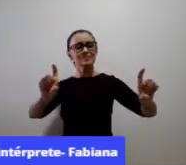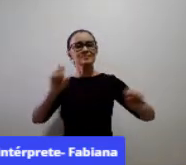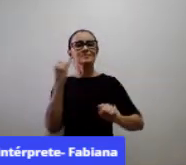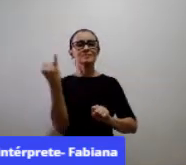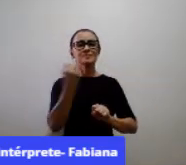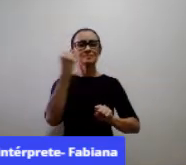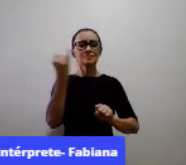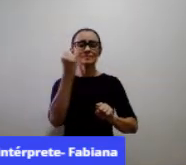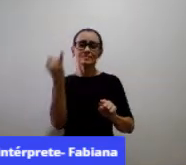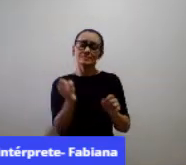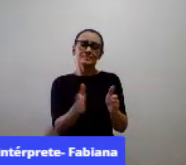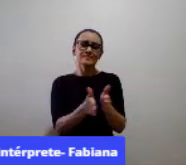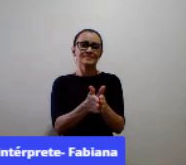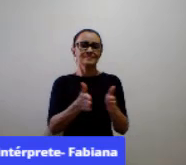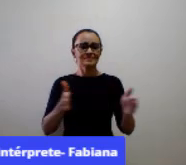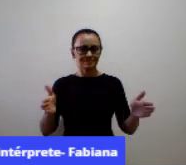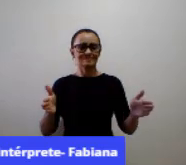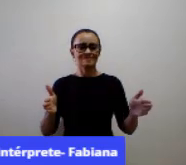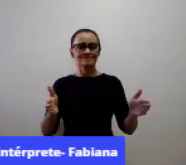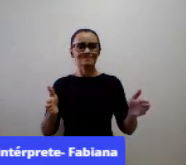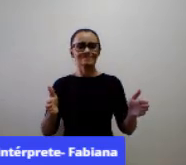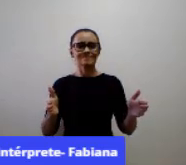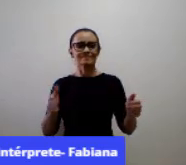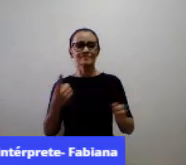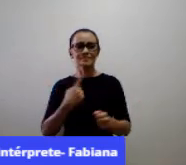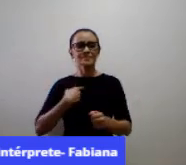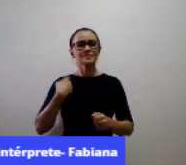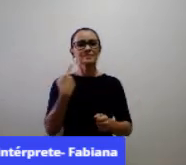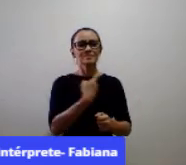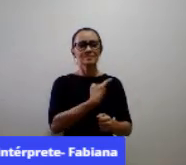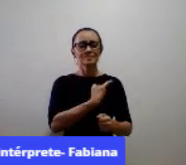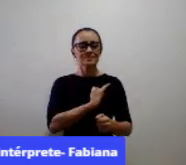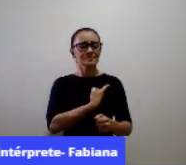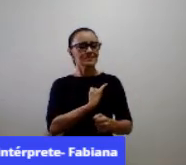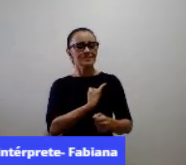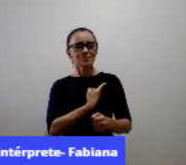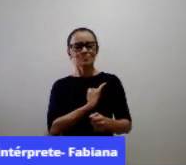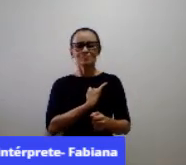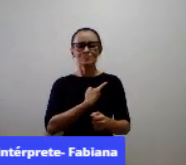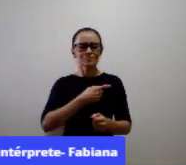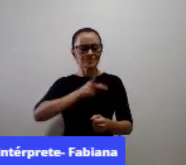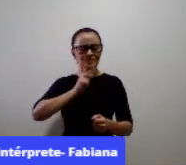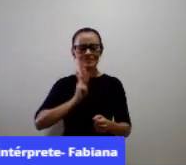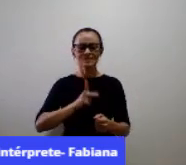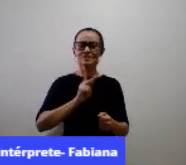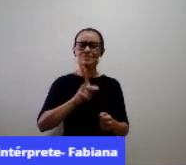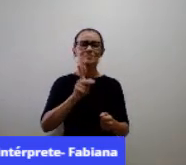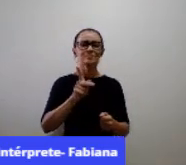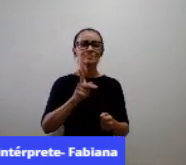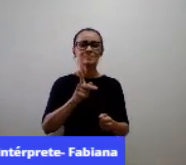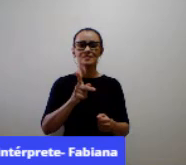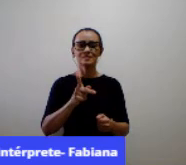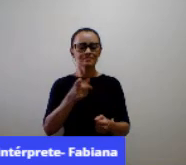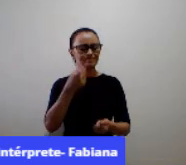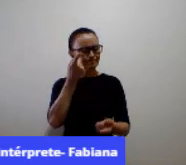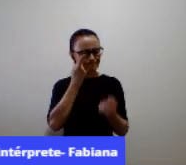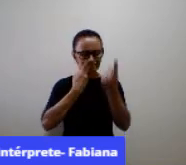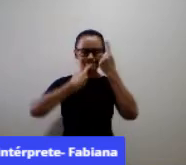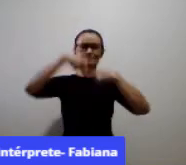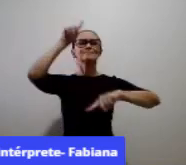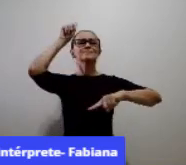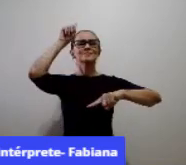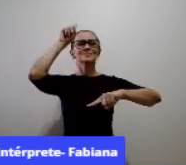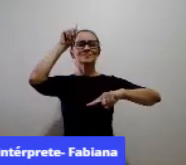nós estamos vivendo, né? Nós estamos nos superando a cada segundo, nos superando a cada minuto, nos superando